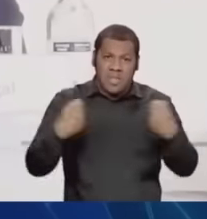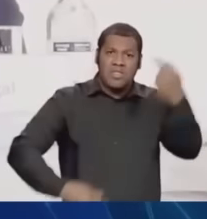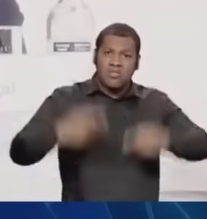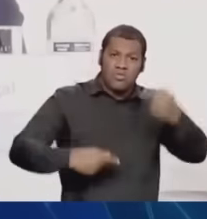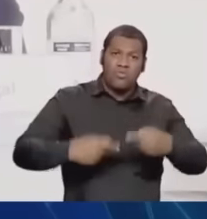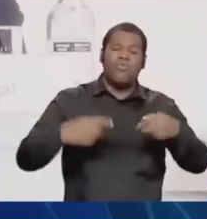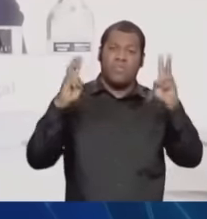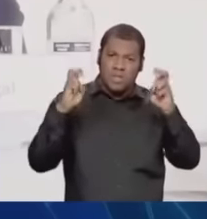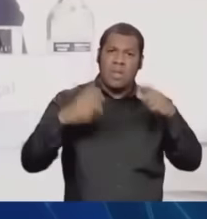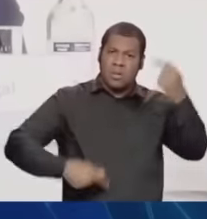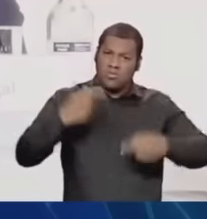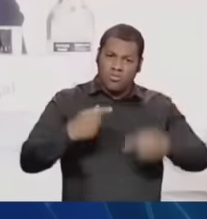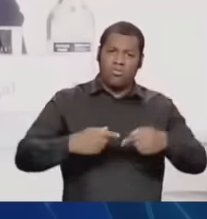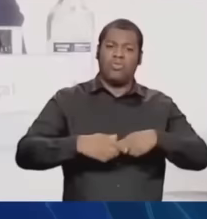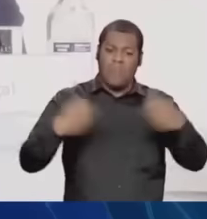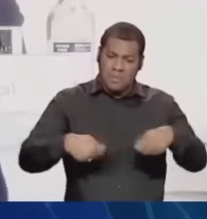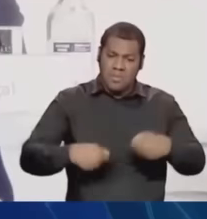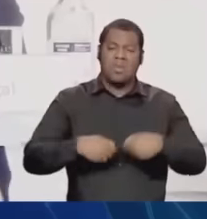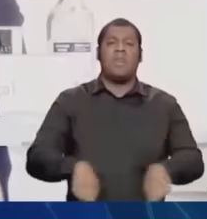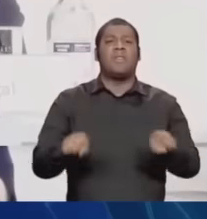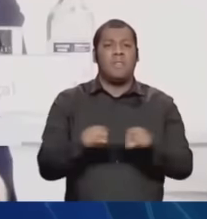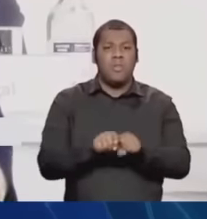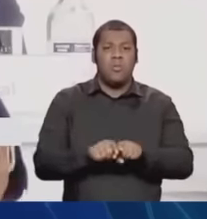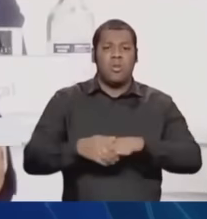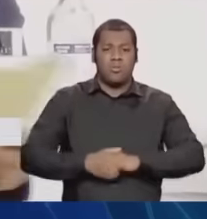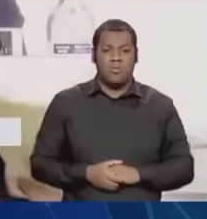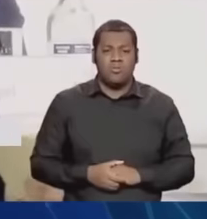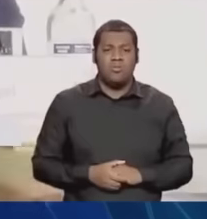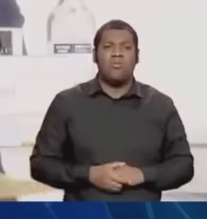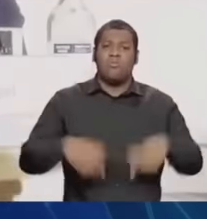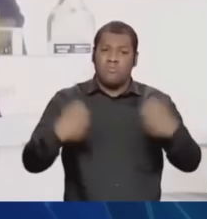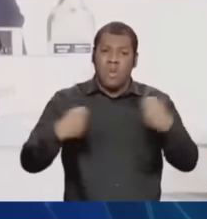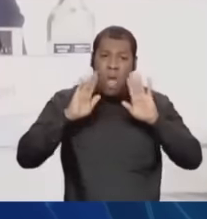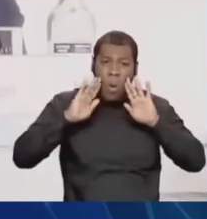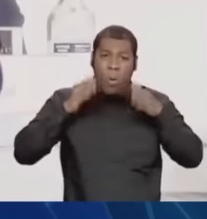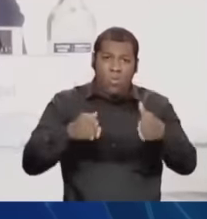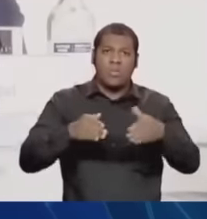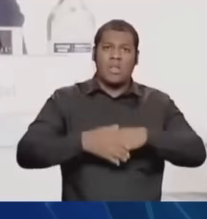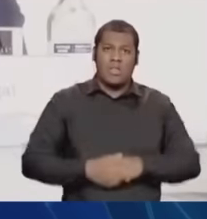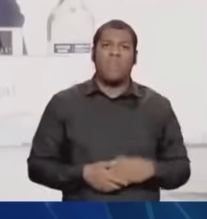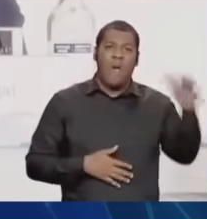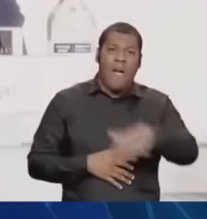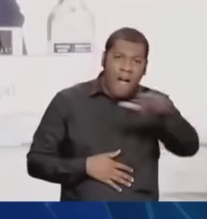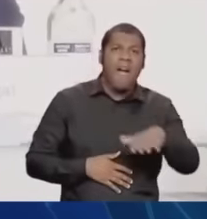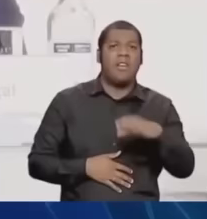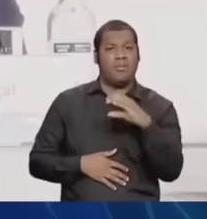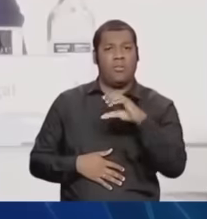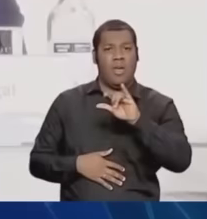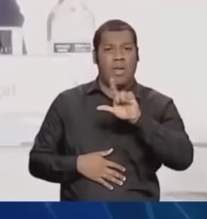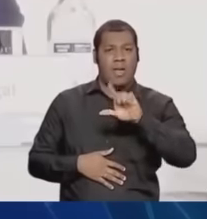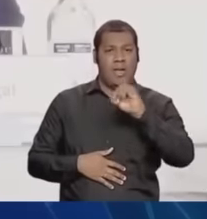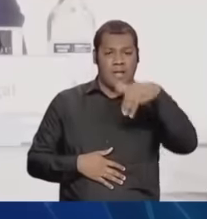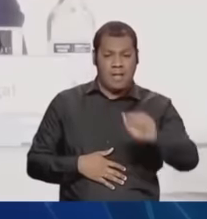essa questão da desigualdade, e se a gente não colocar isso com tanta prioridade quanto a questão climática, ou